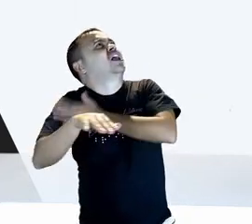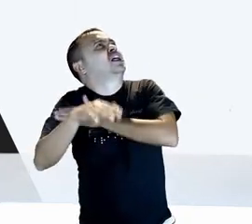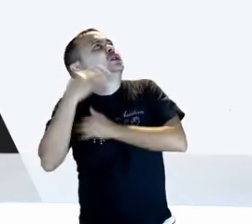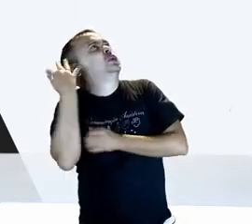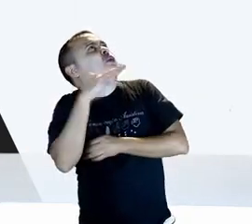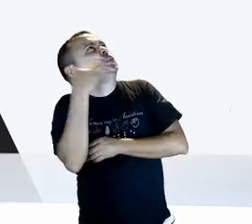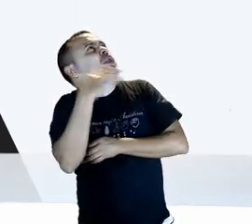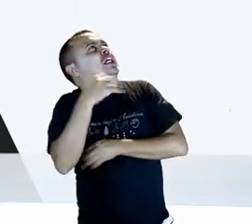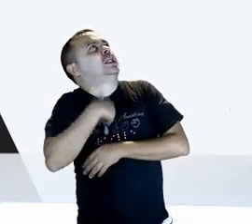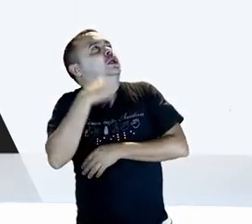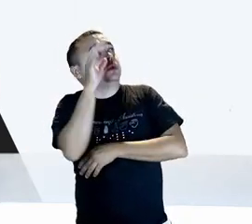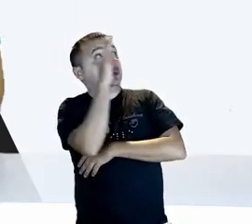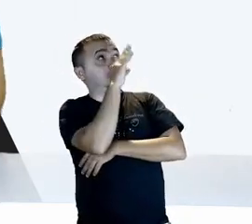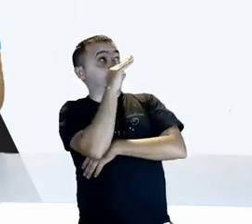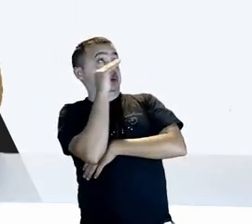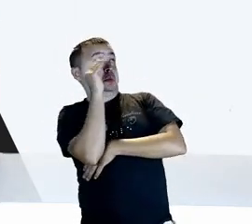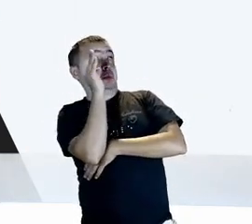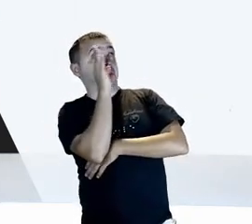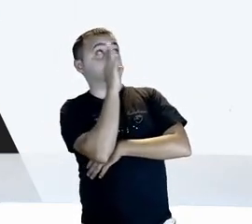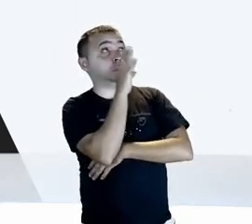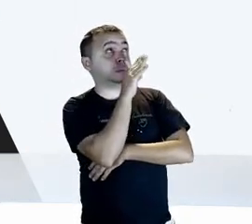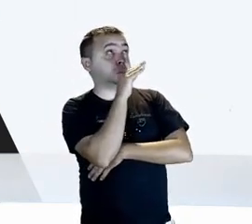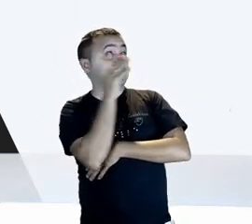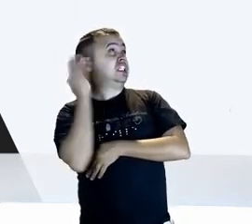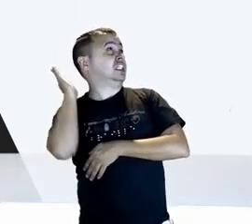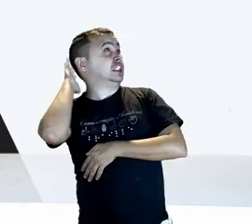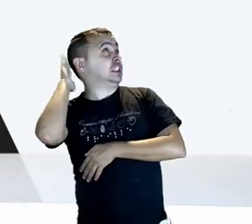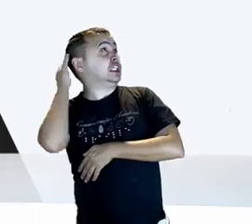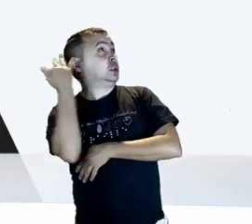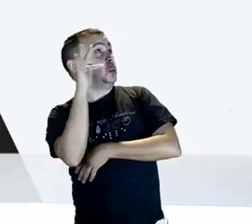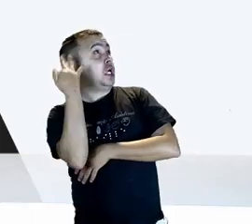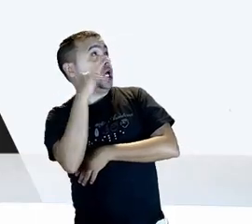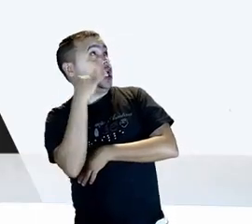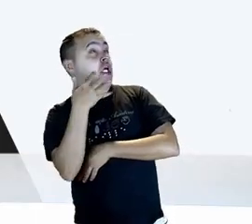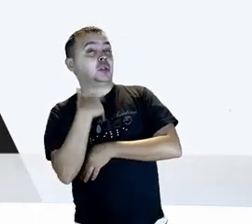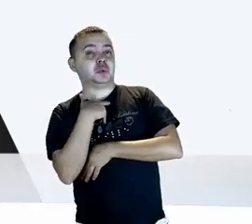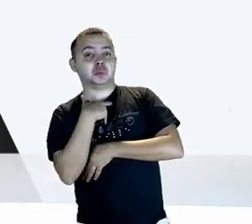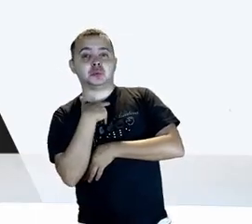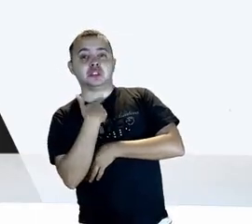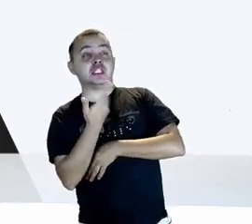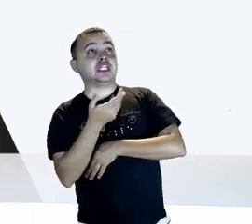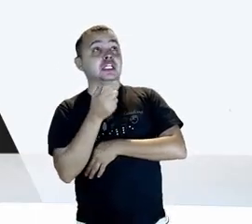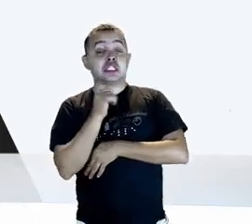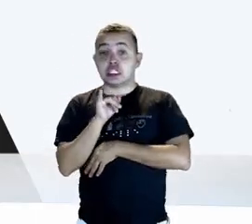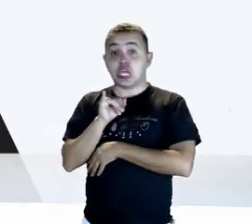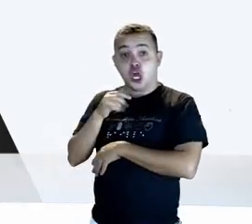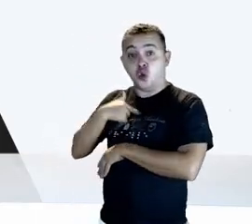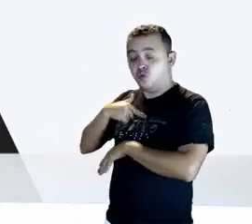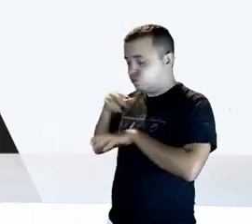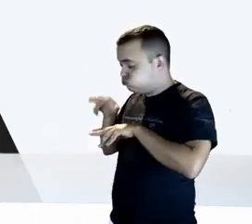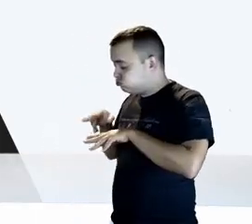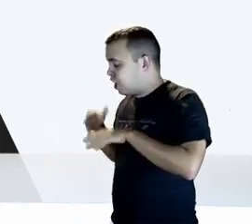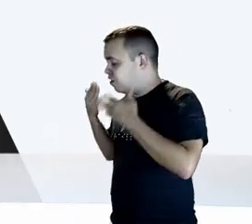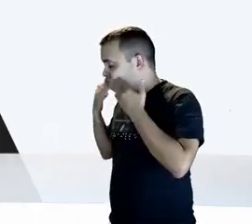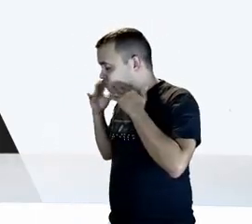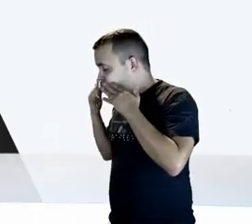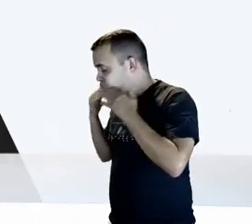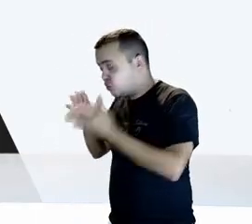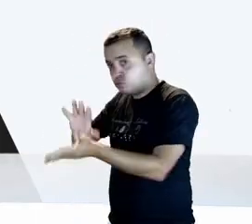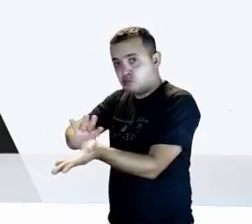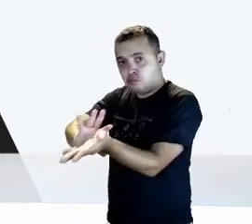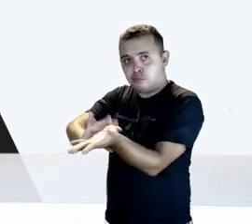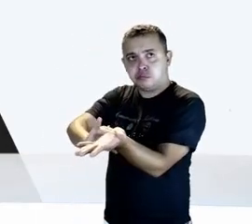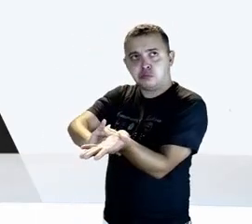como tontura, náusea, dores e dentre outros. Sinais vitais, pulso